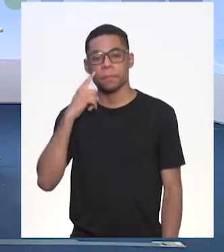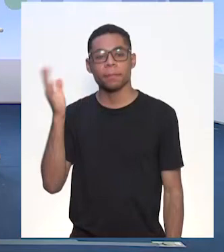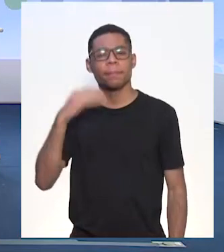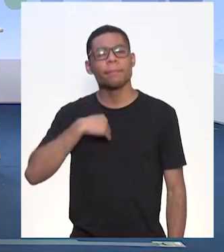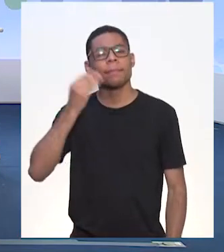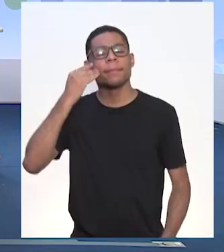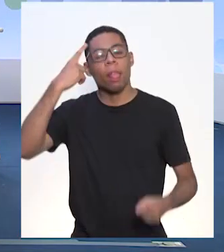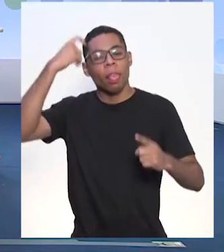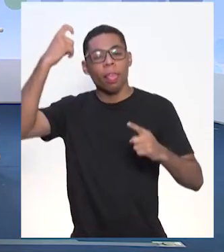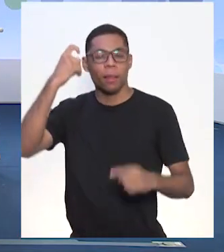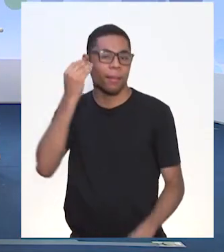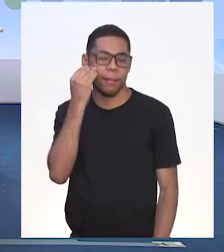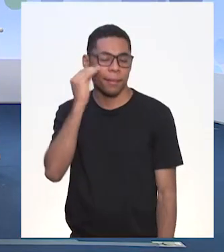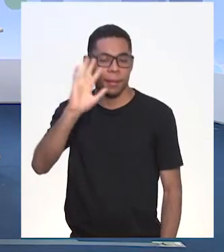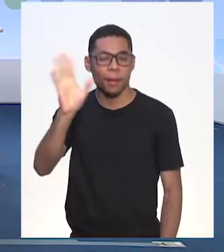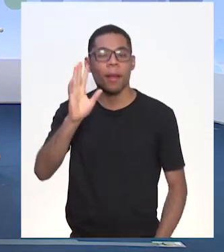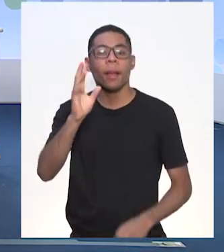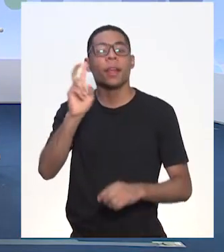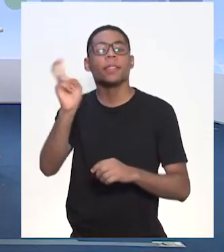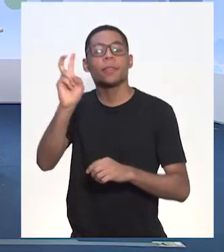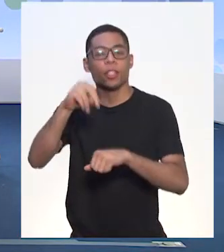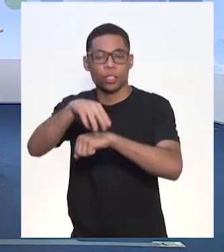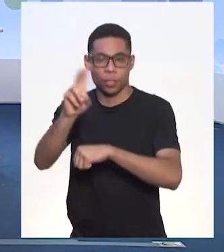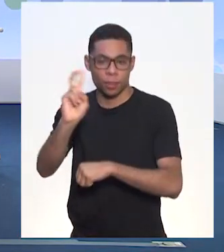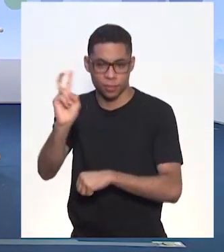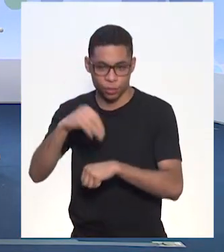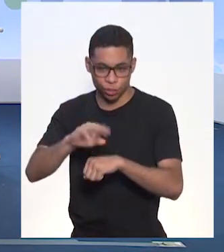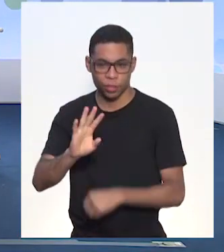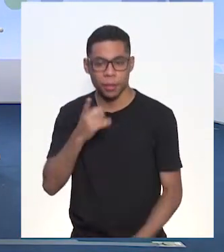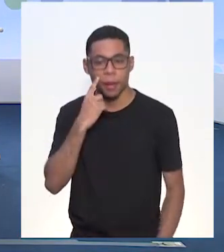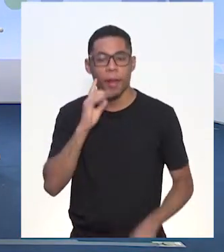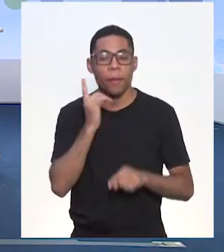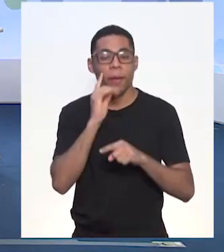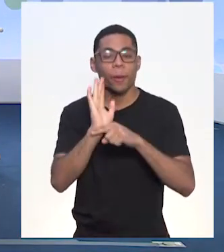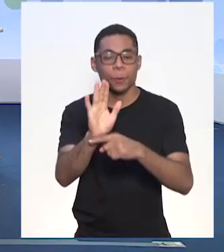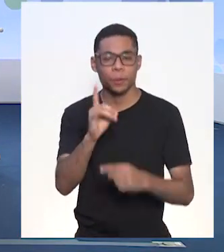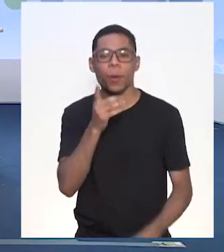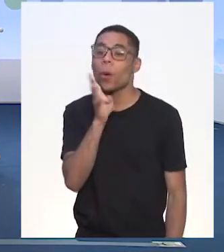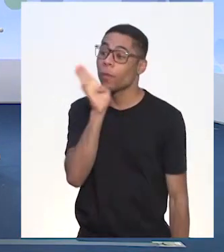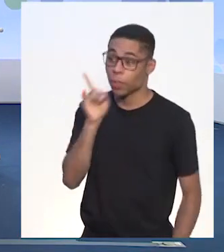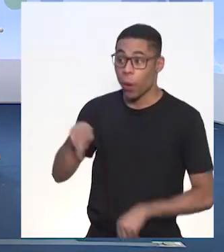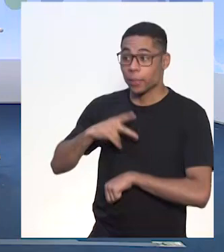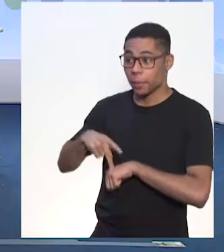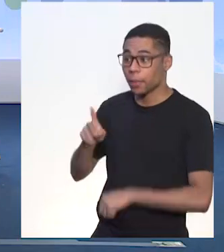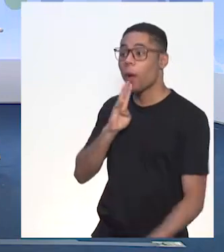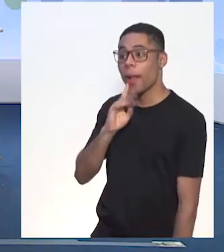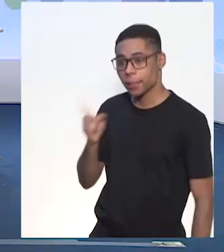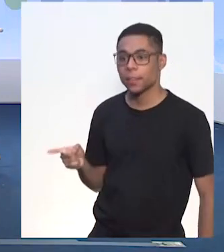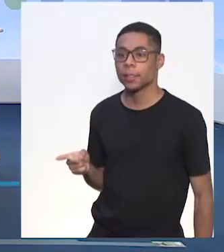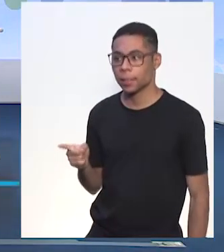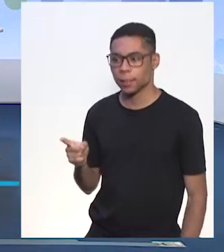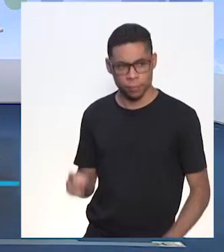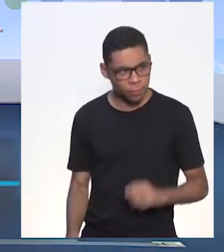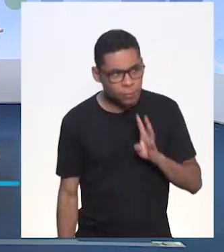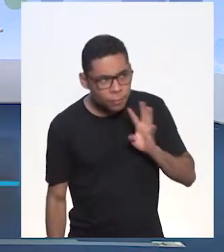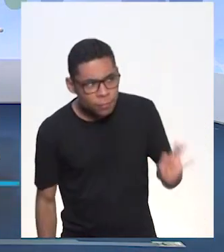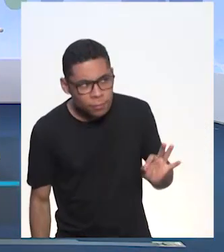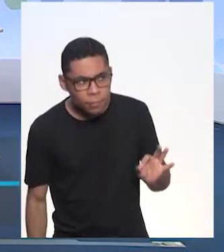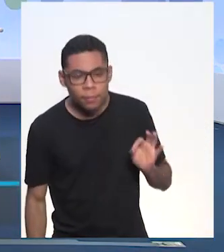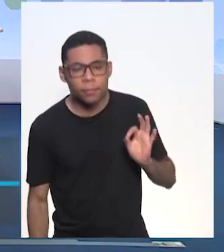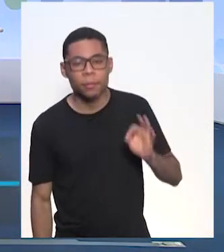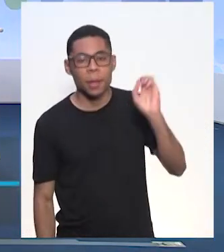improvisar uma quinta dica. Tá, ajuda. Você conhece esse país? Eu conheço, então é o